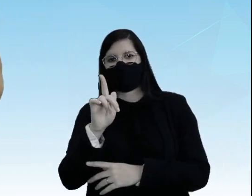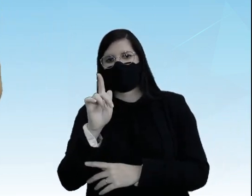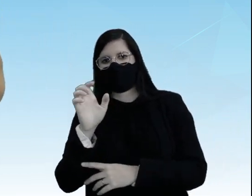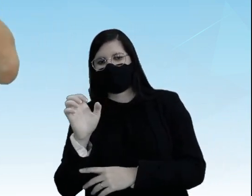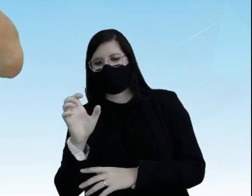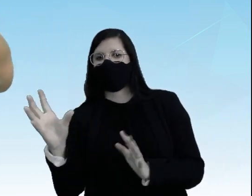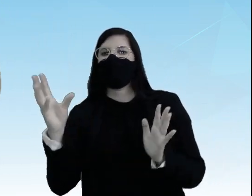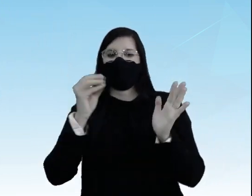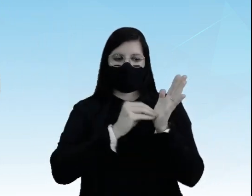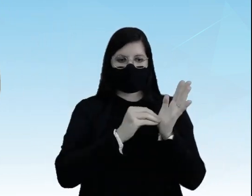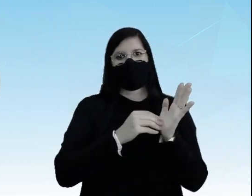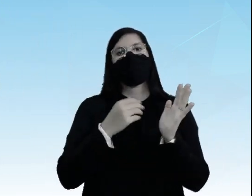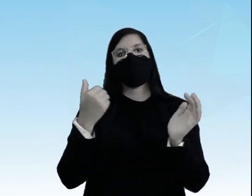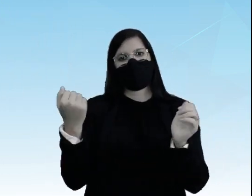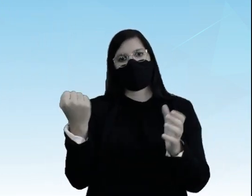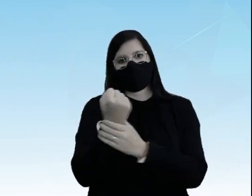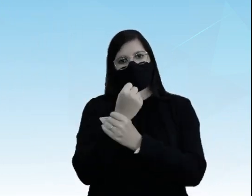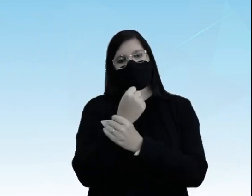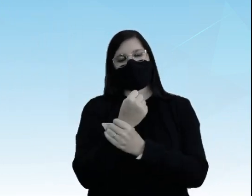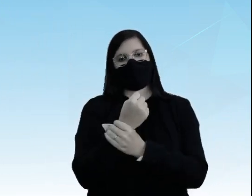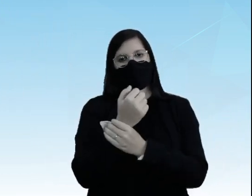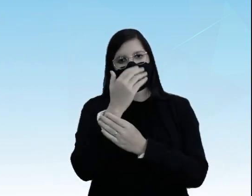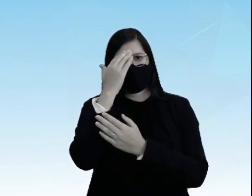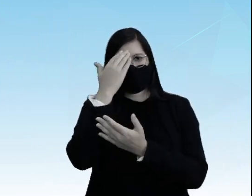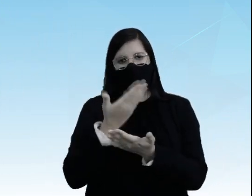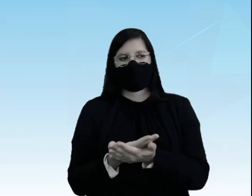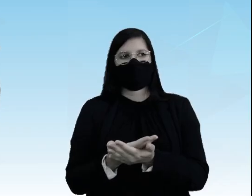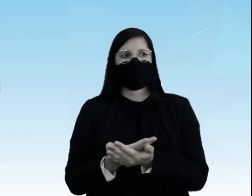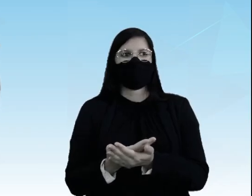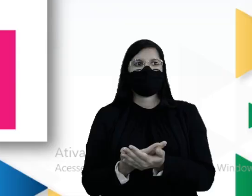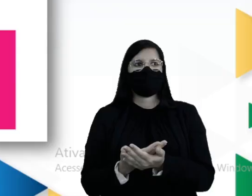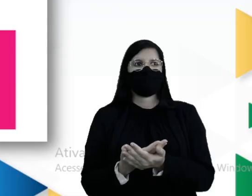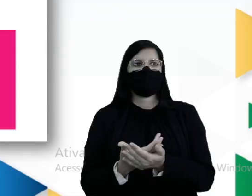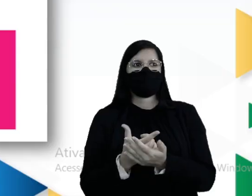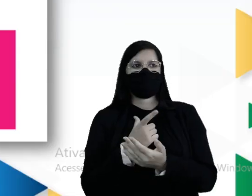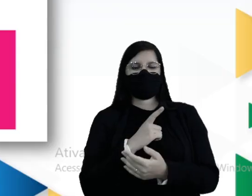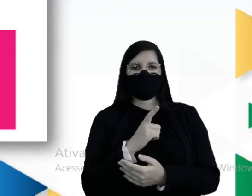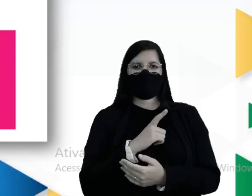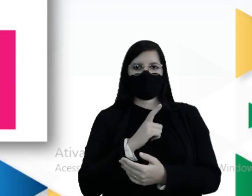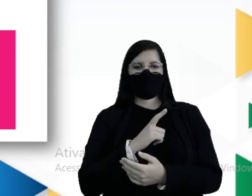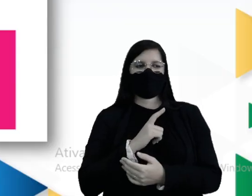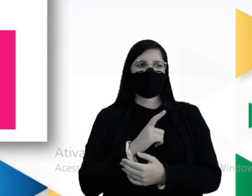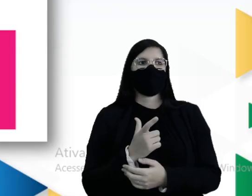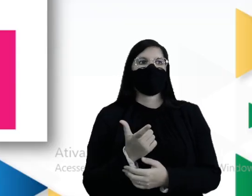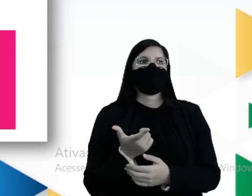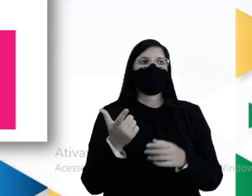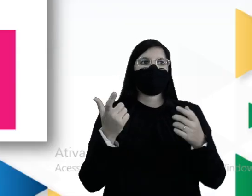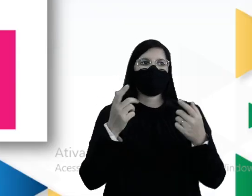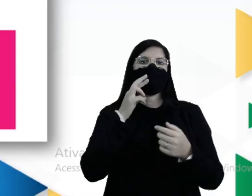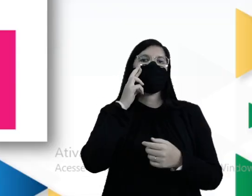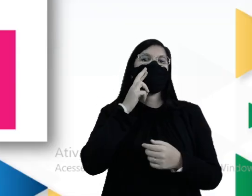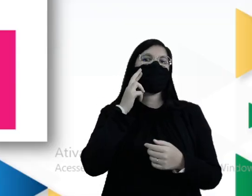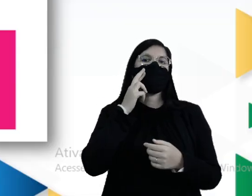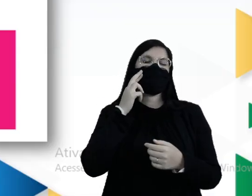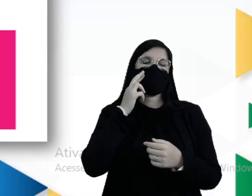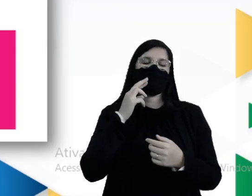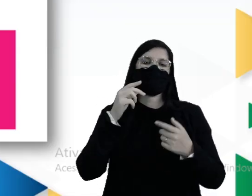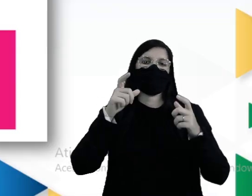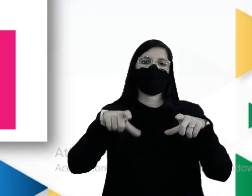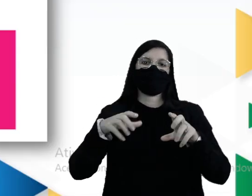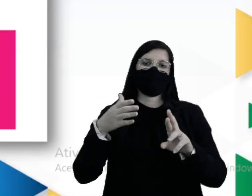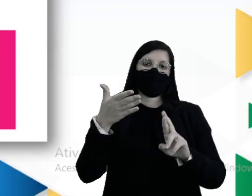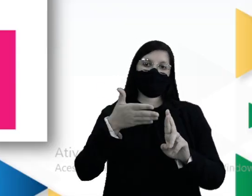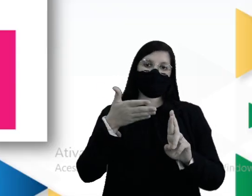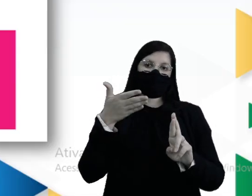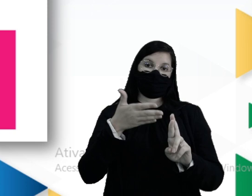colocar fontes seguras. Como aqui na tela nós temos aqui, vejam só, em rosa, obras de